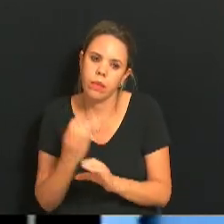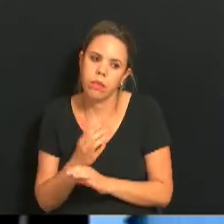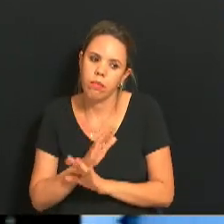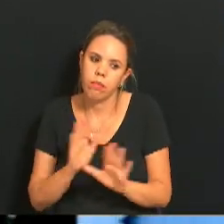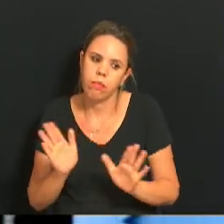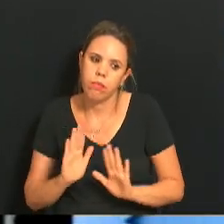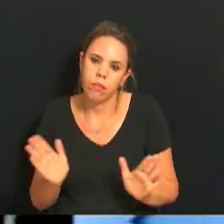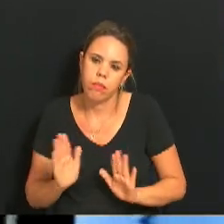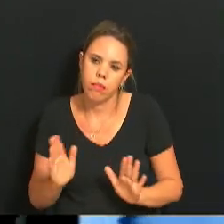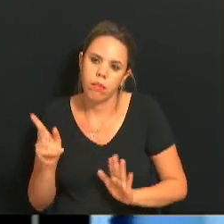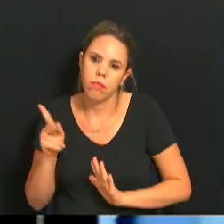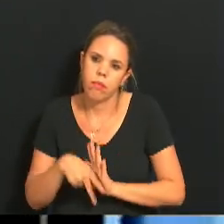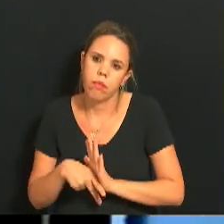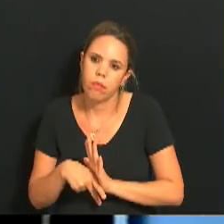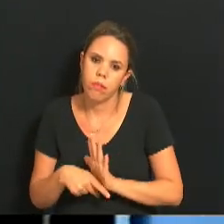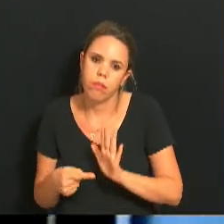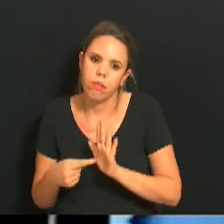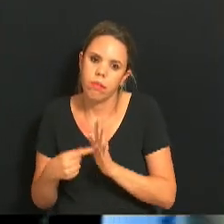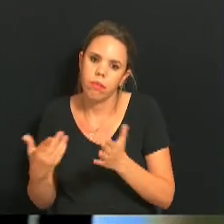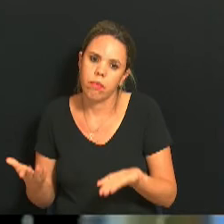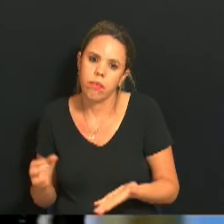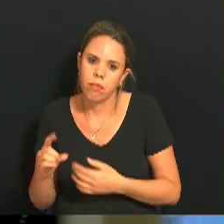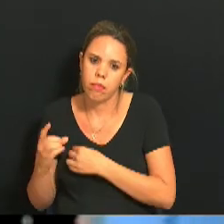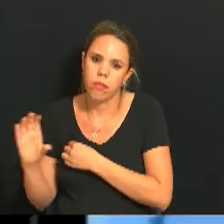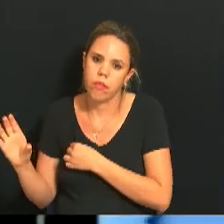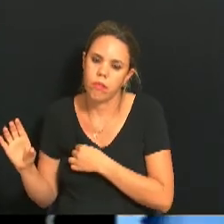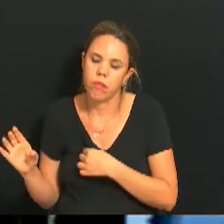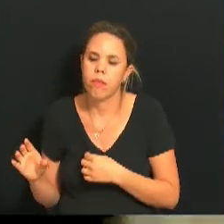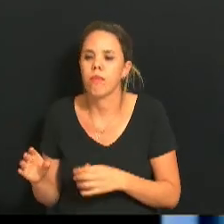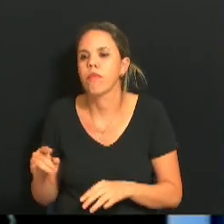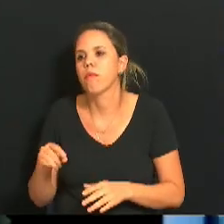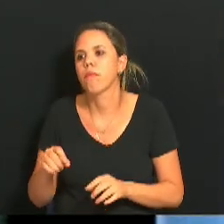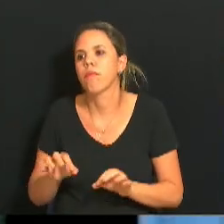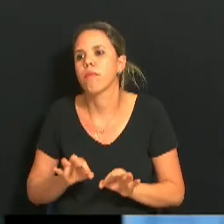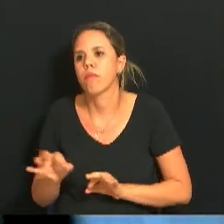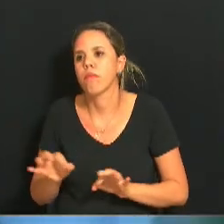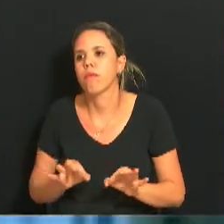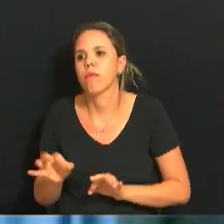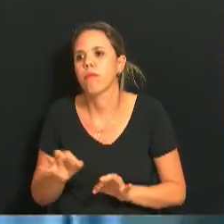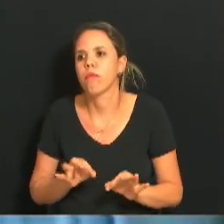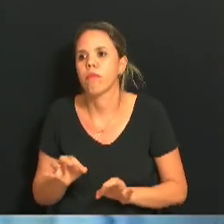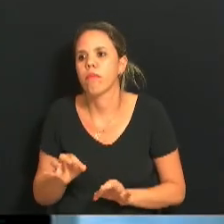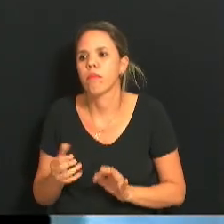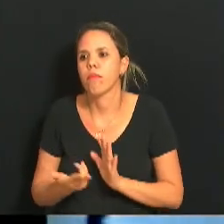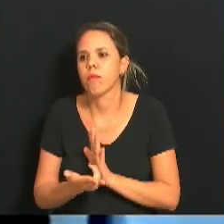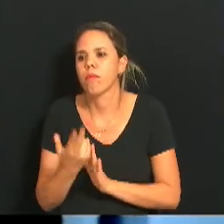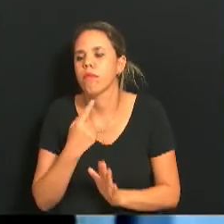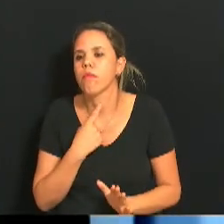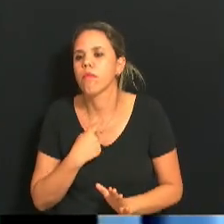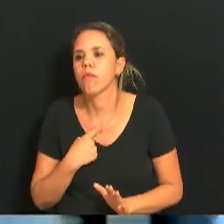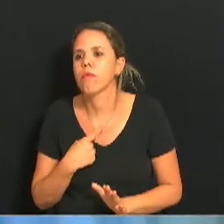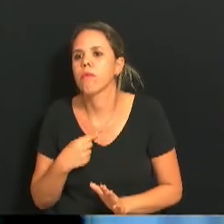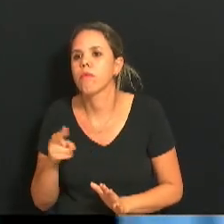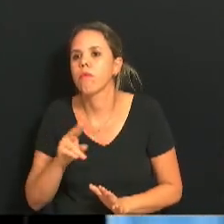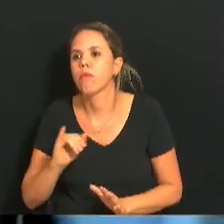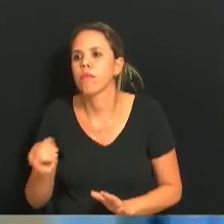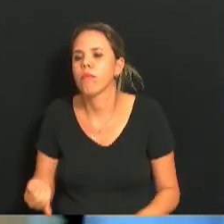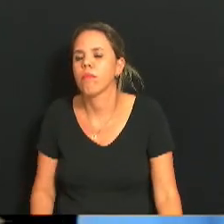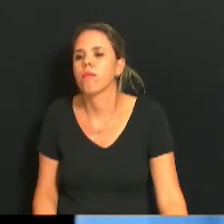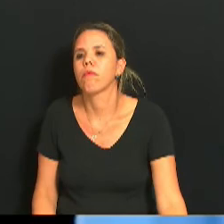esse projeto apresentado pela emdec essa meu nome é um desejo de ocupação